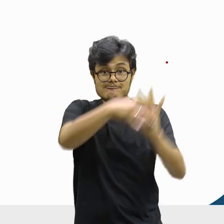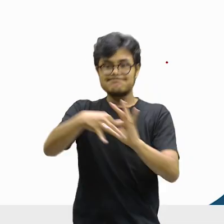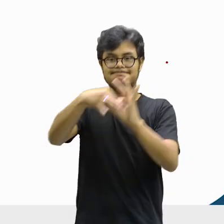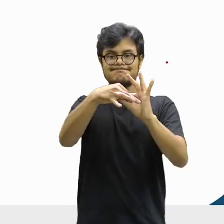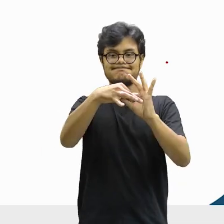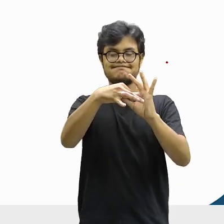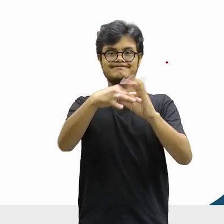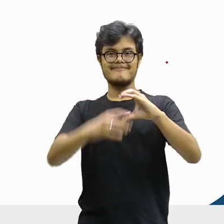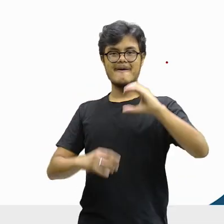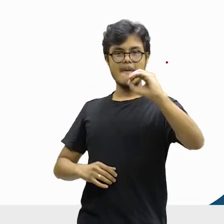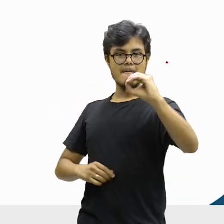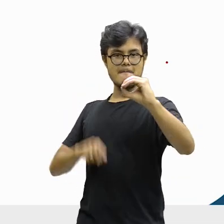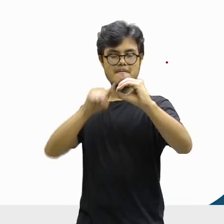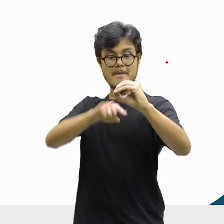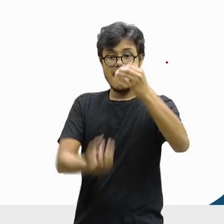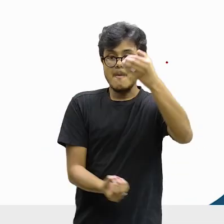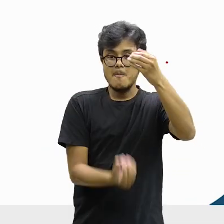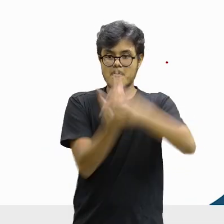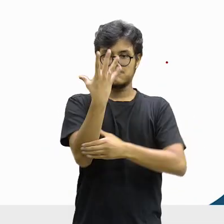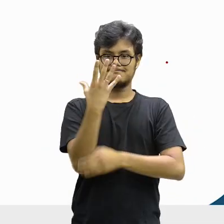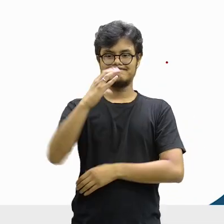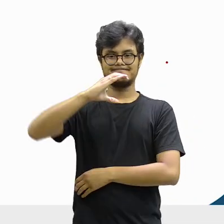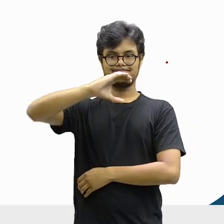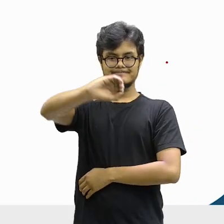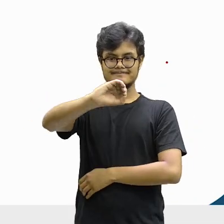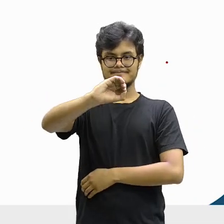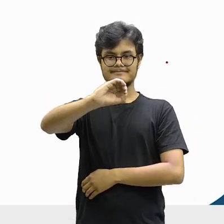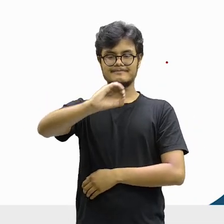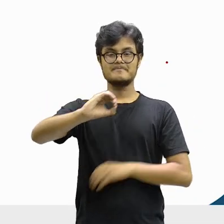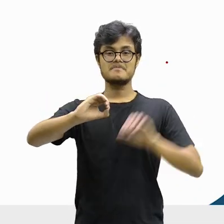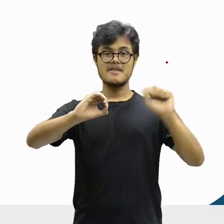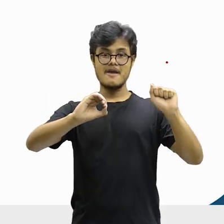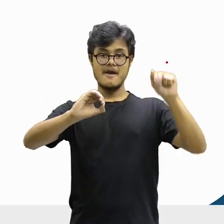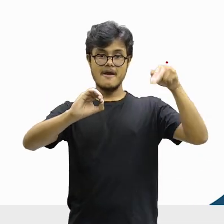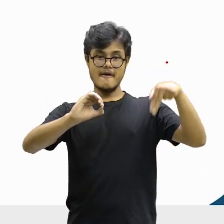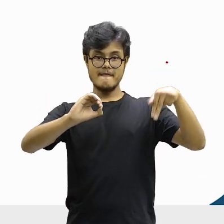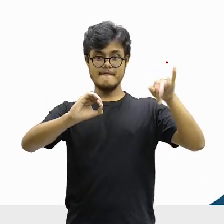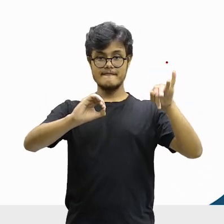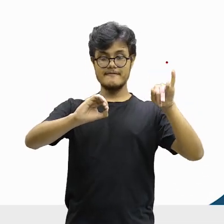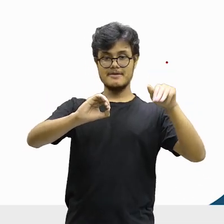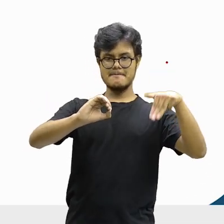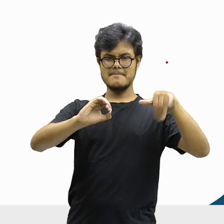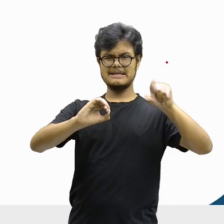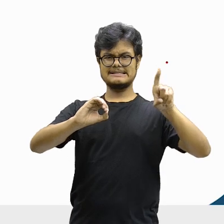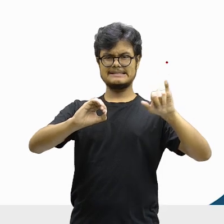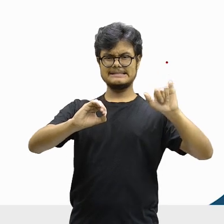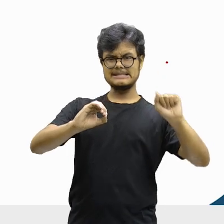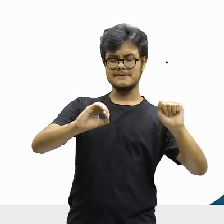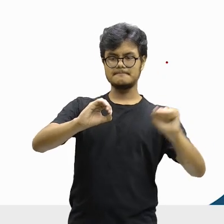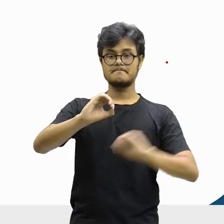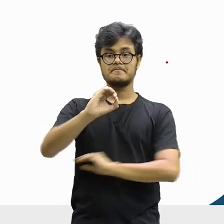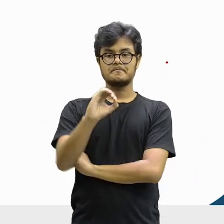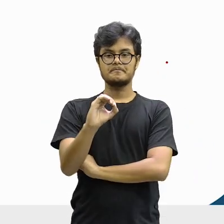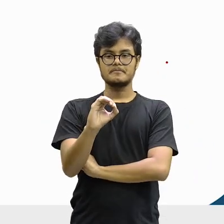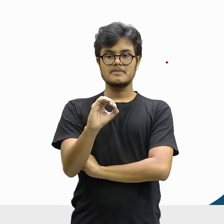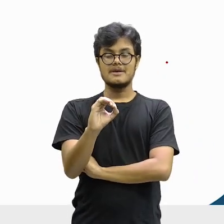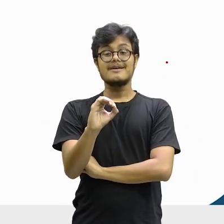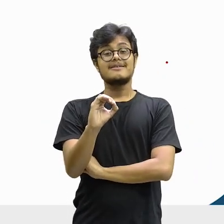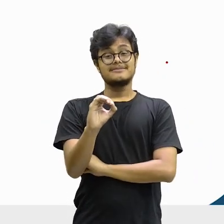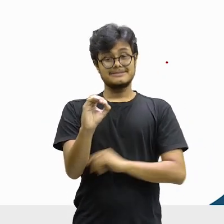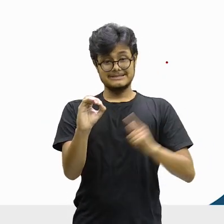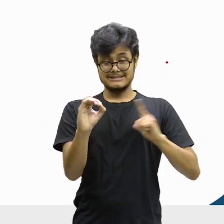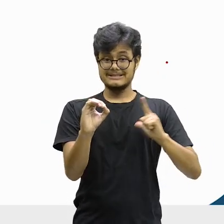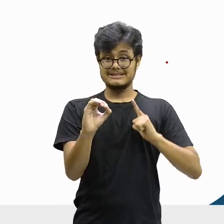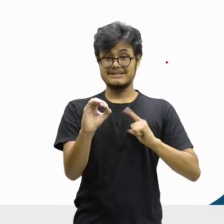a fusão do núcleo feminino, processo esse chamado de anfimixia ou cariogamia, nós teremos a formação